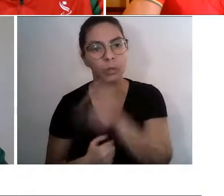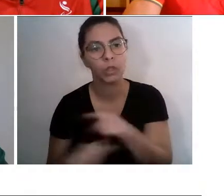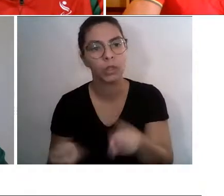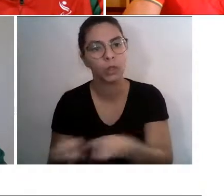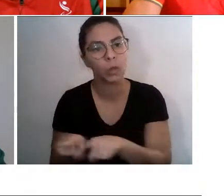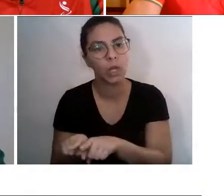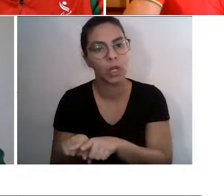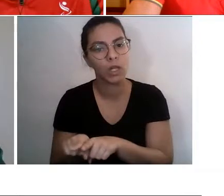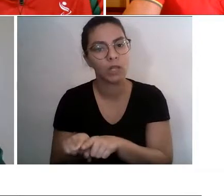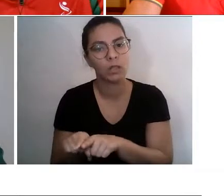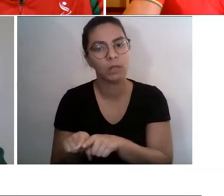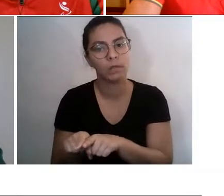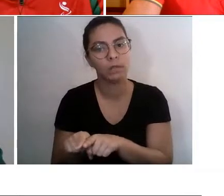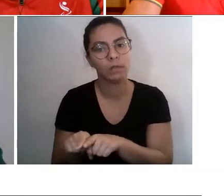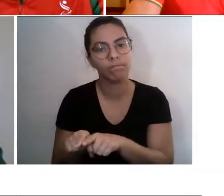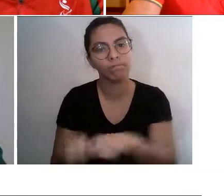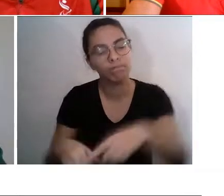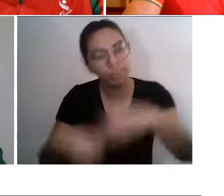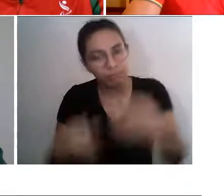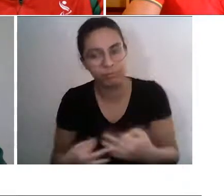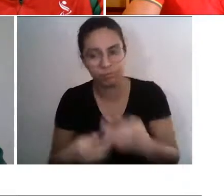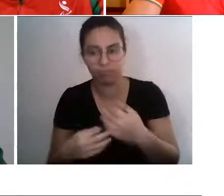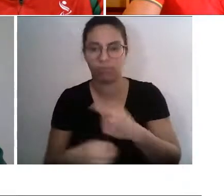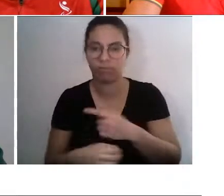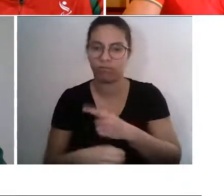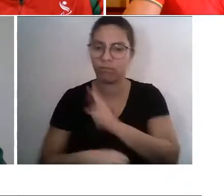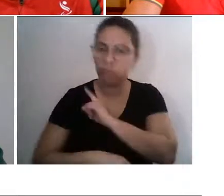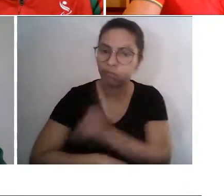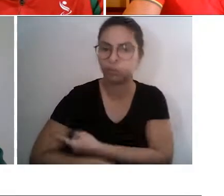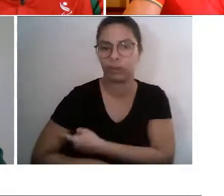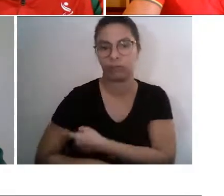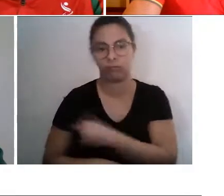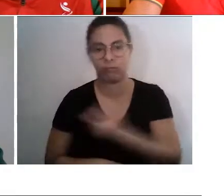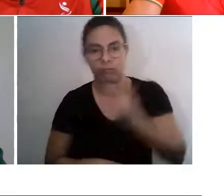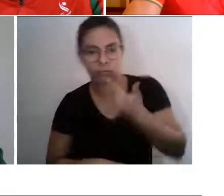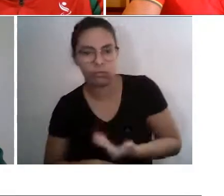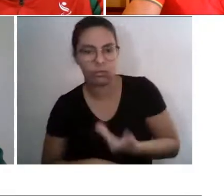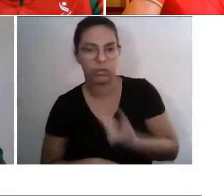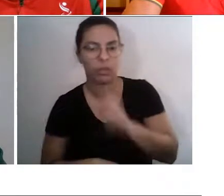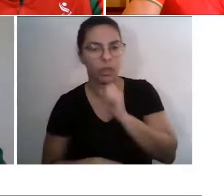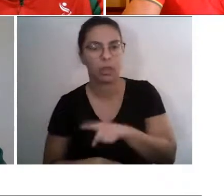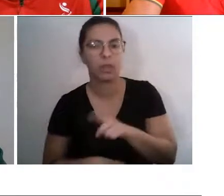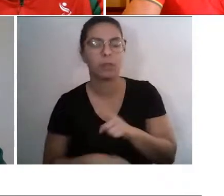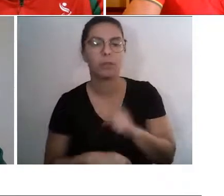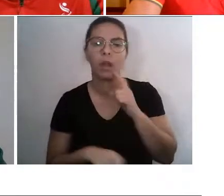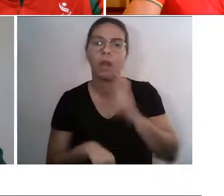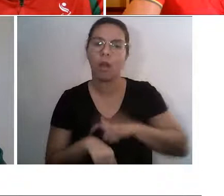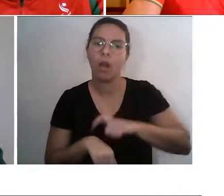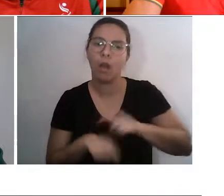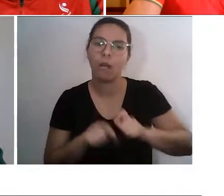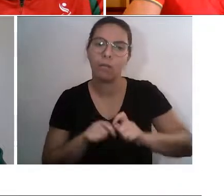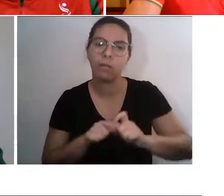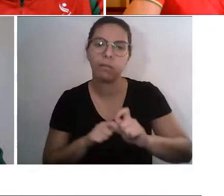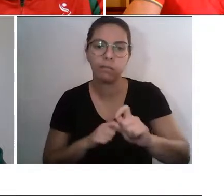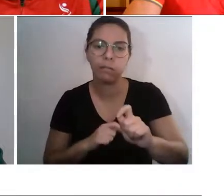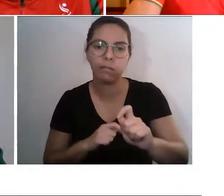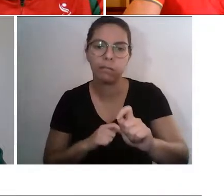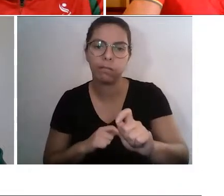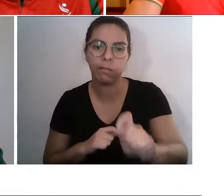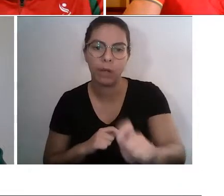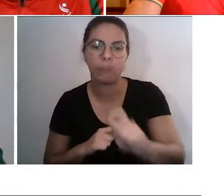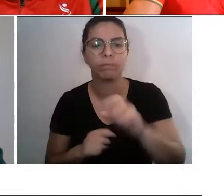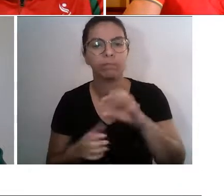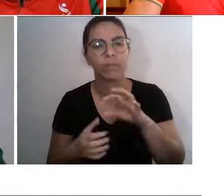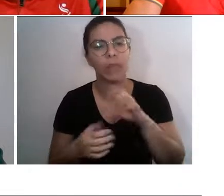só confirmar o seu potencial, mas também assegurar que o fazem durante um período de tempo